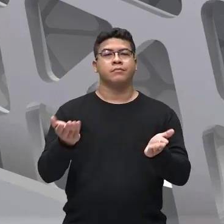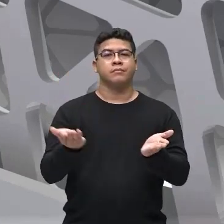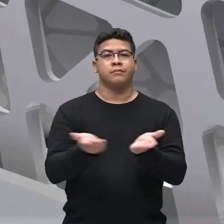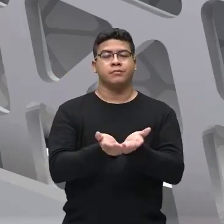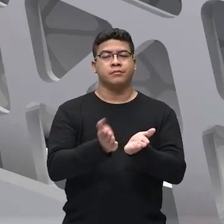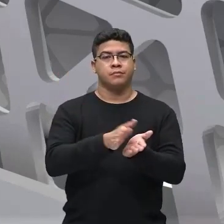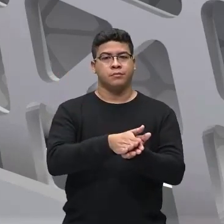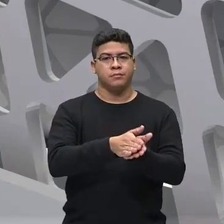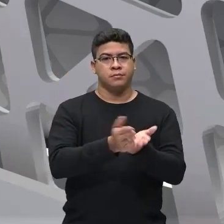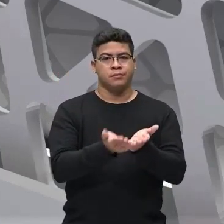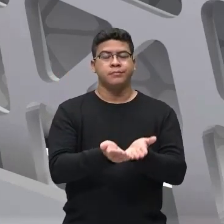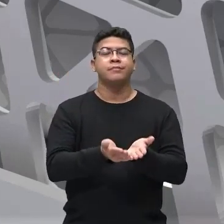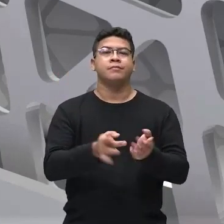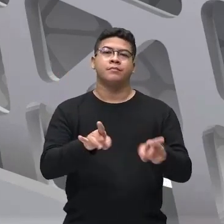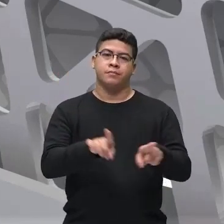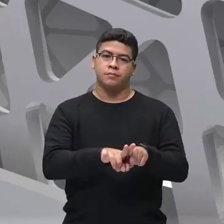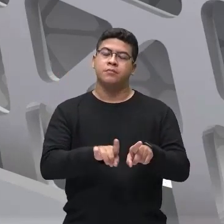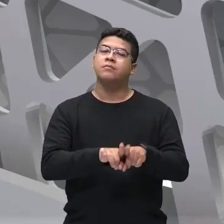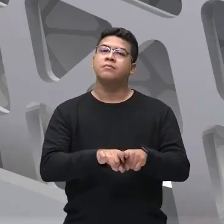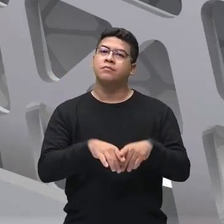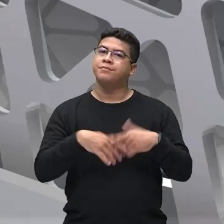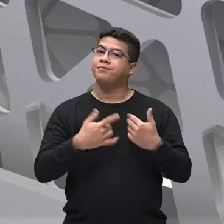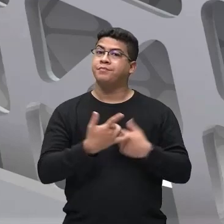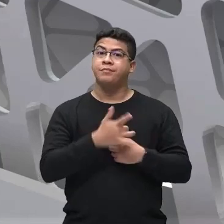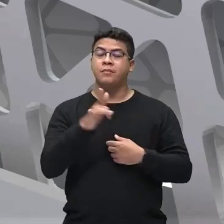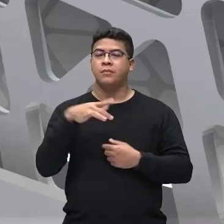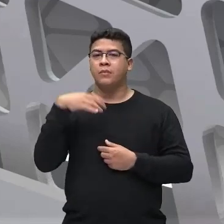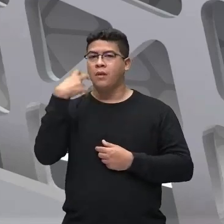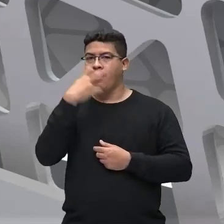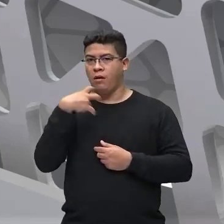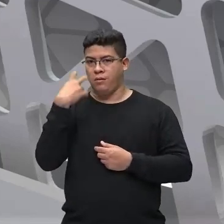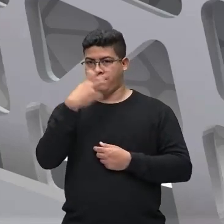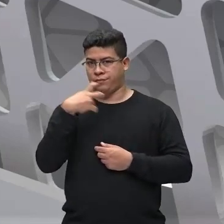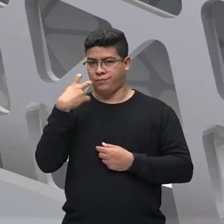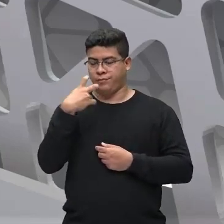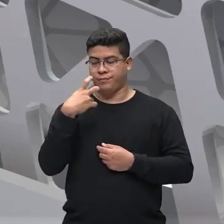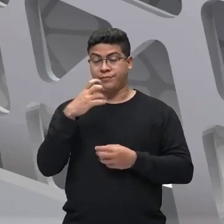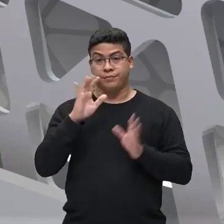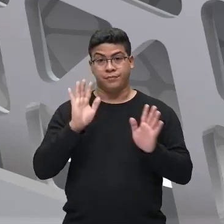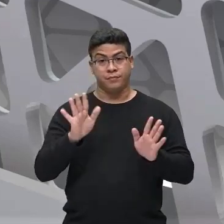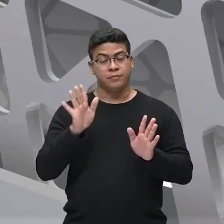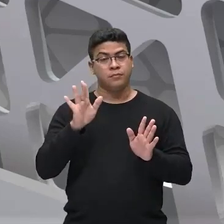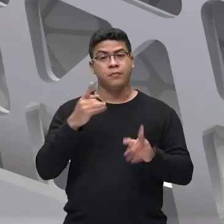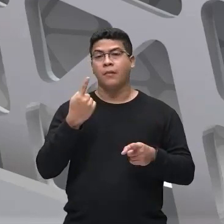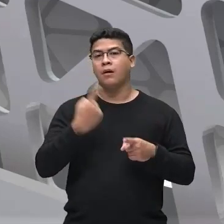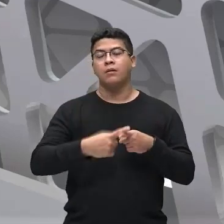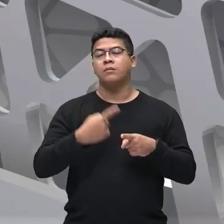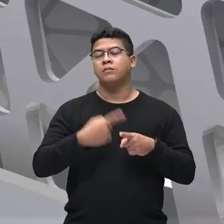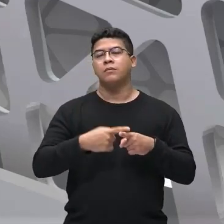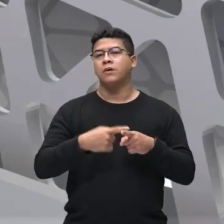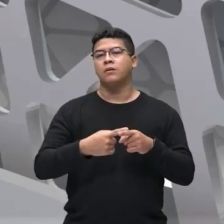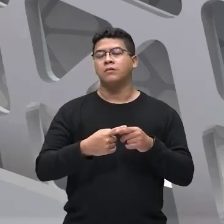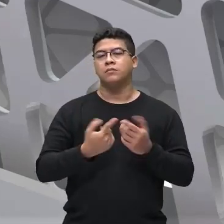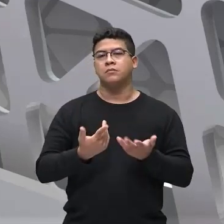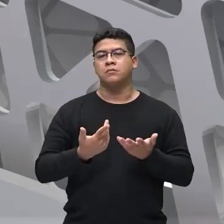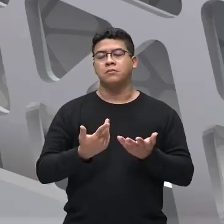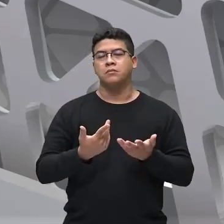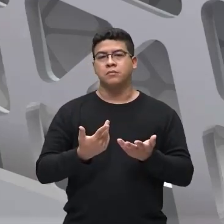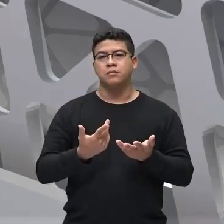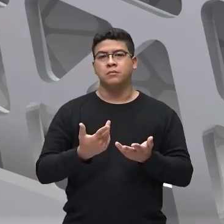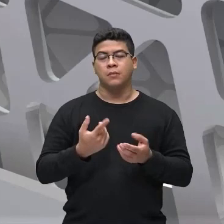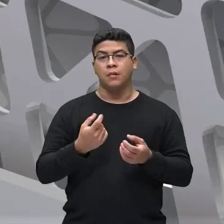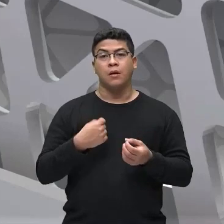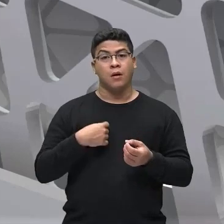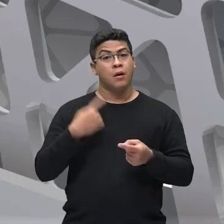ou então uma tradição oral. Por que o líder faz isto? Porque o